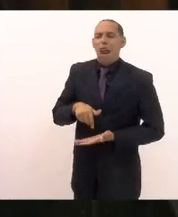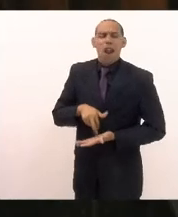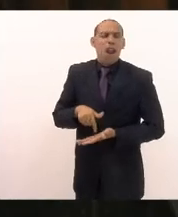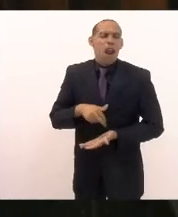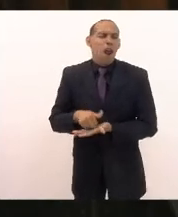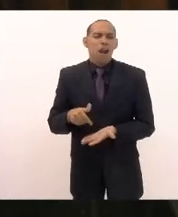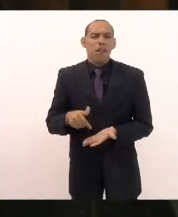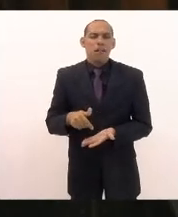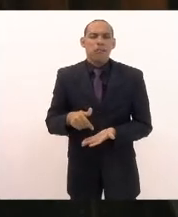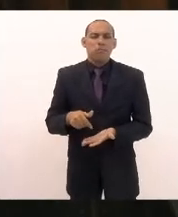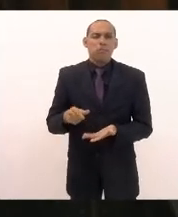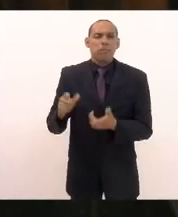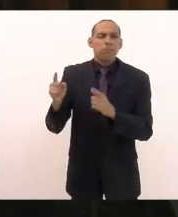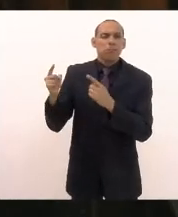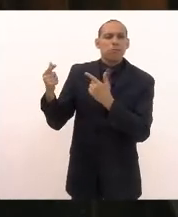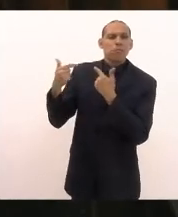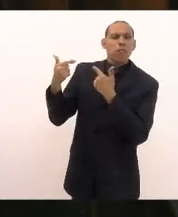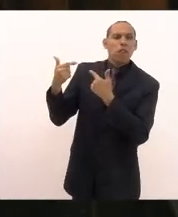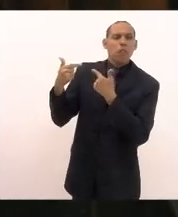sambódromo.